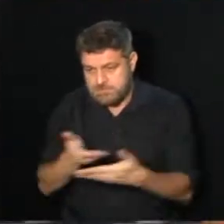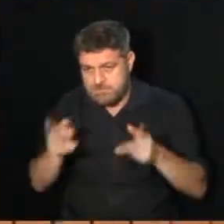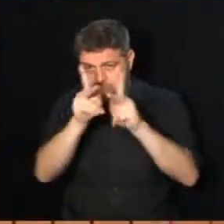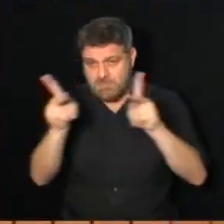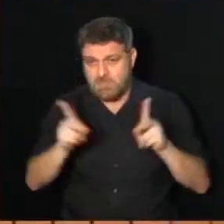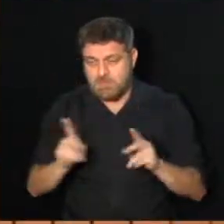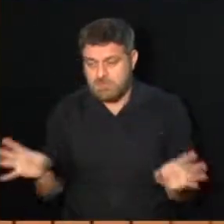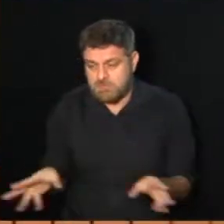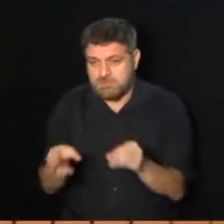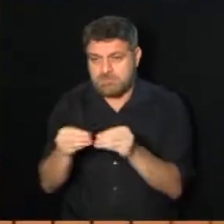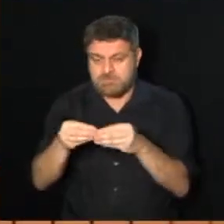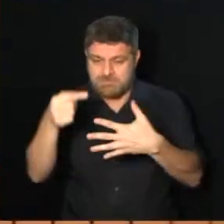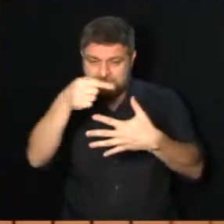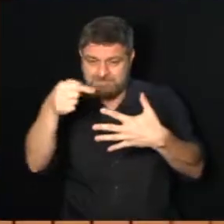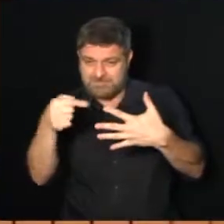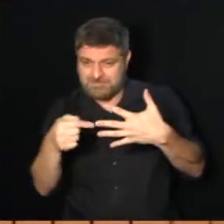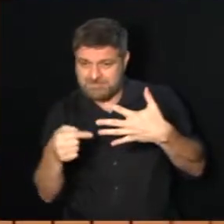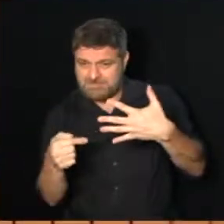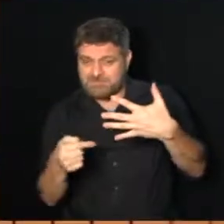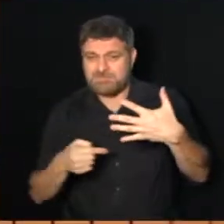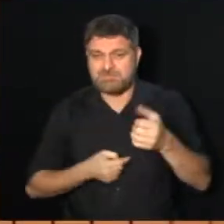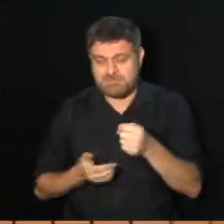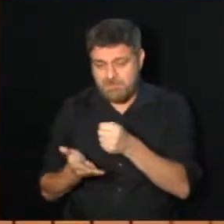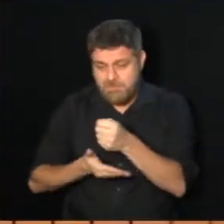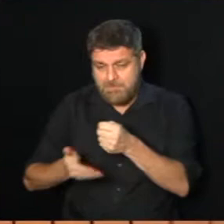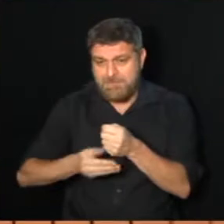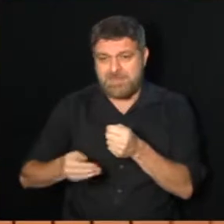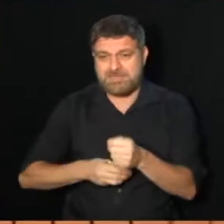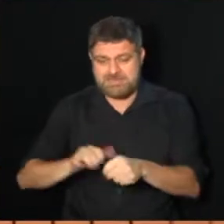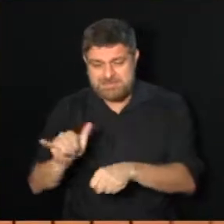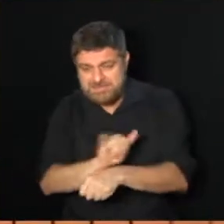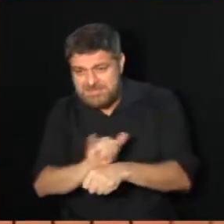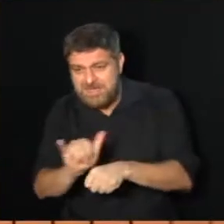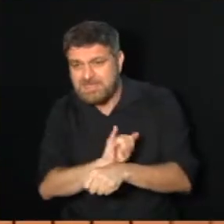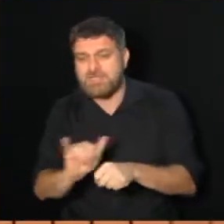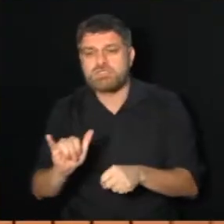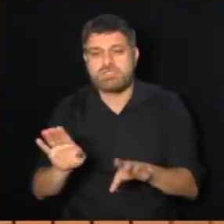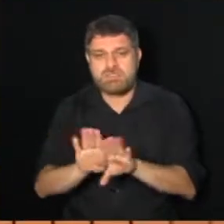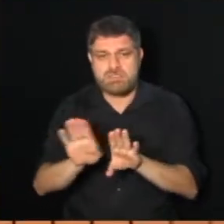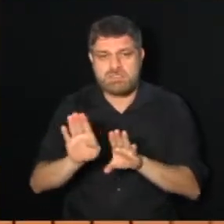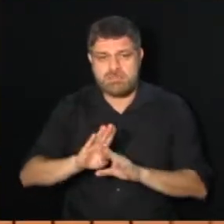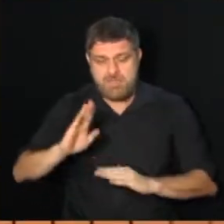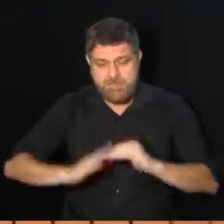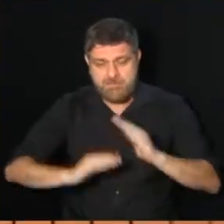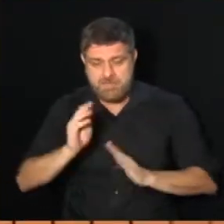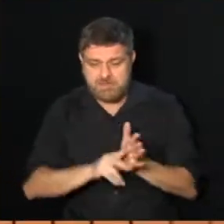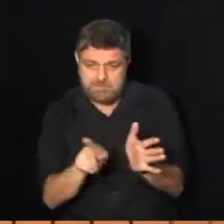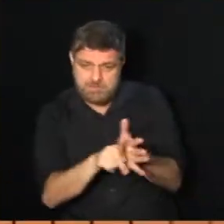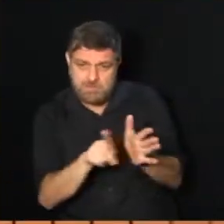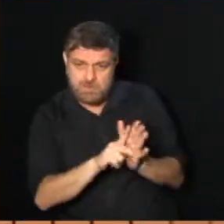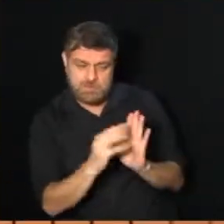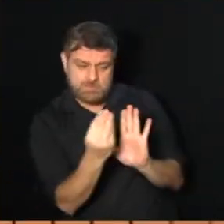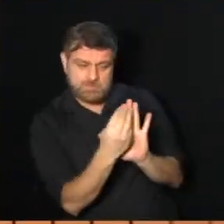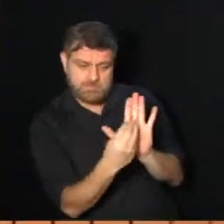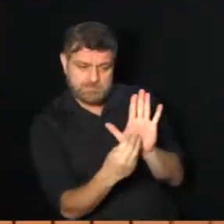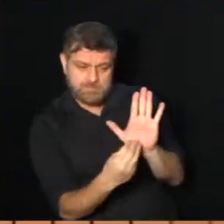conjunto ordenado e sistêmico de princípios, métodos, técnicas e atividades próprias, que visam